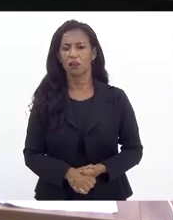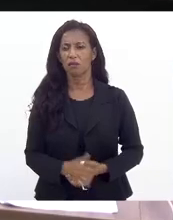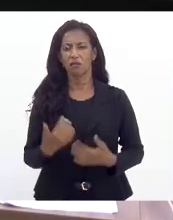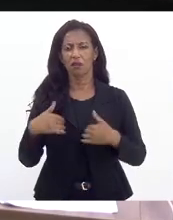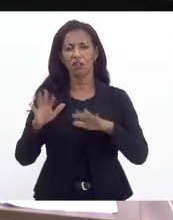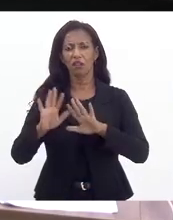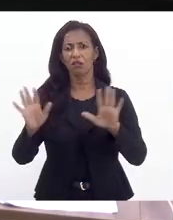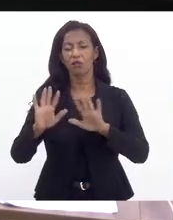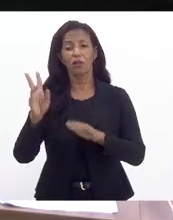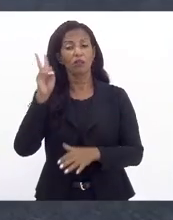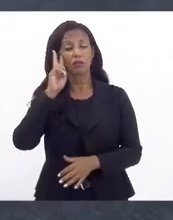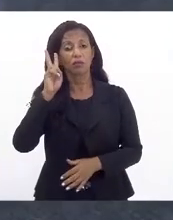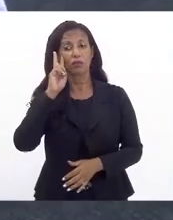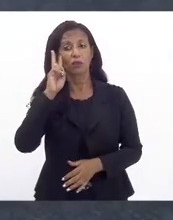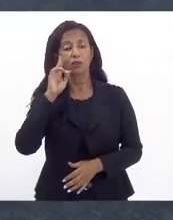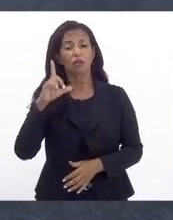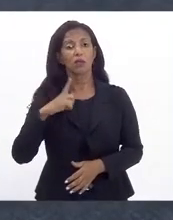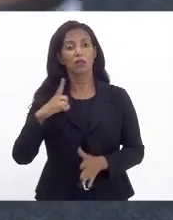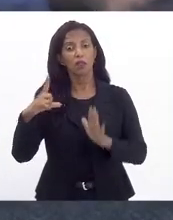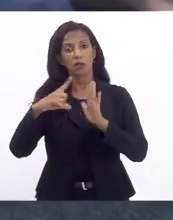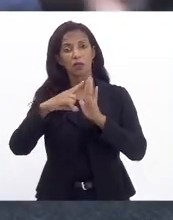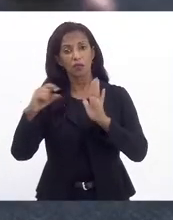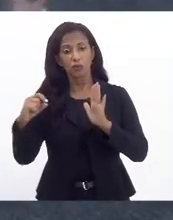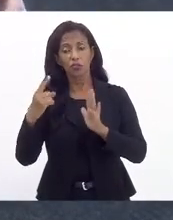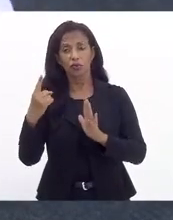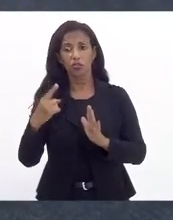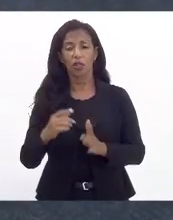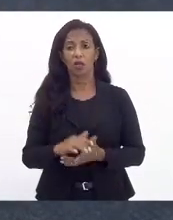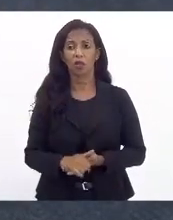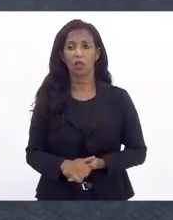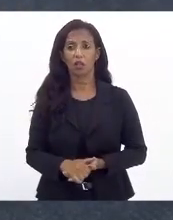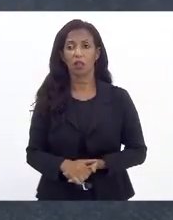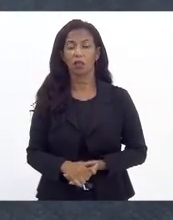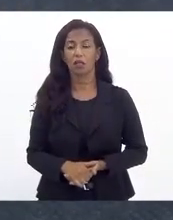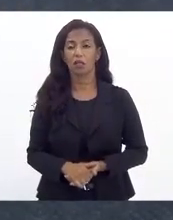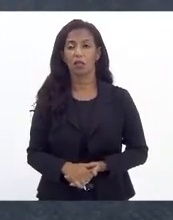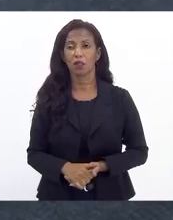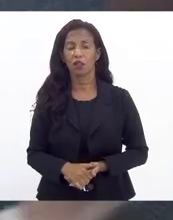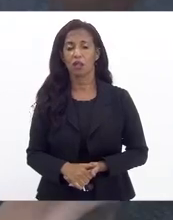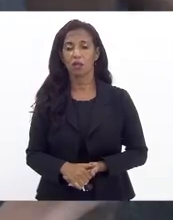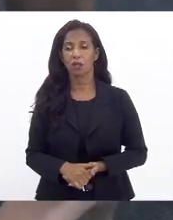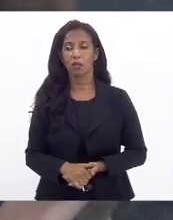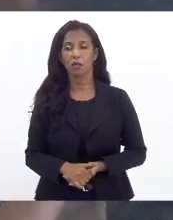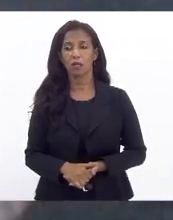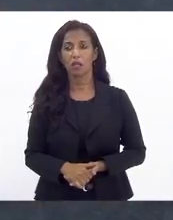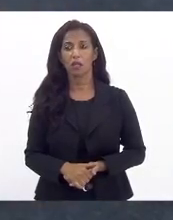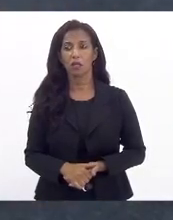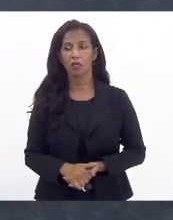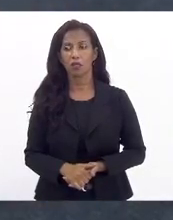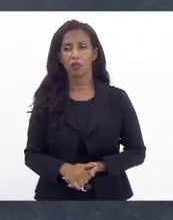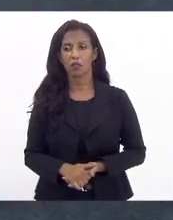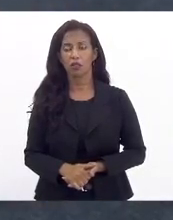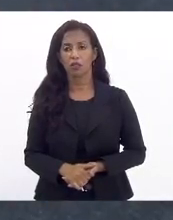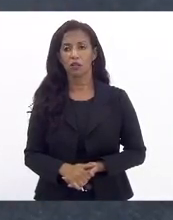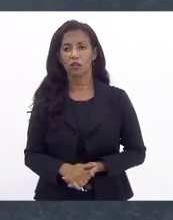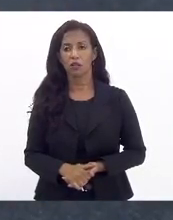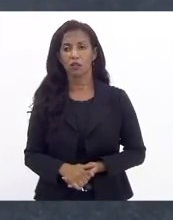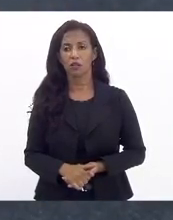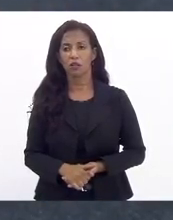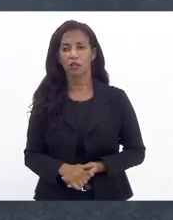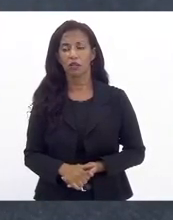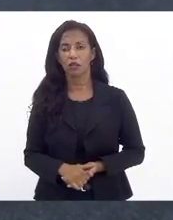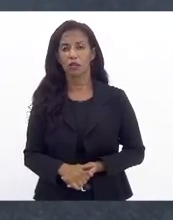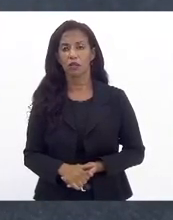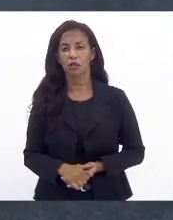discutir isso só lembrando que tem um destaque que não tem nada a com esses temas que eu vou fazer que é a questão das operações de antecipação de royalties eu já tinha falado antes as